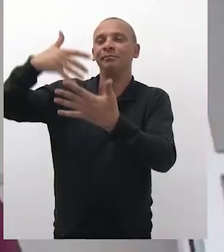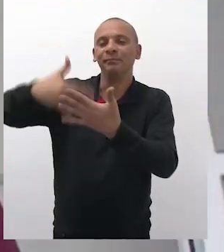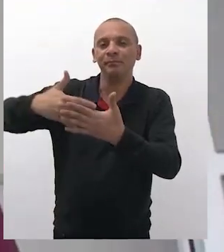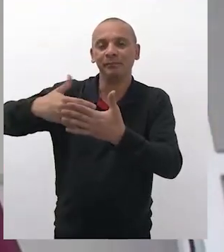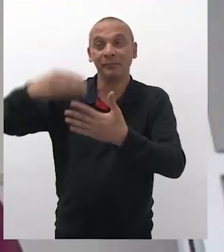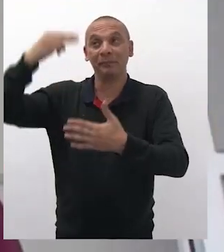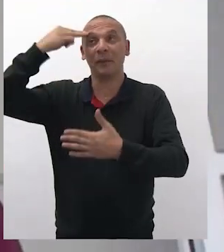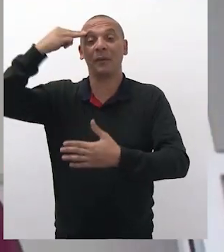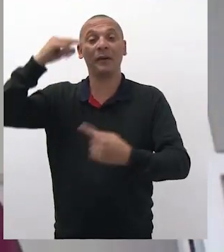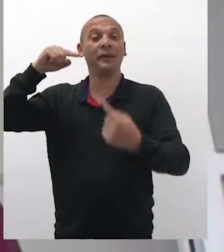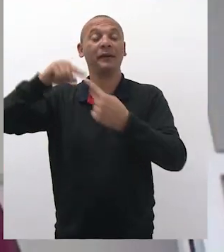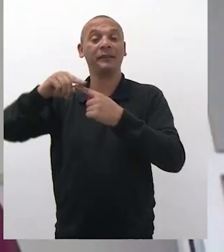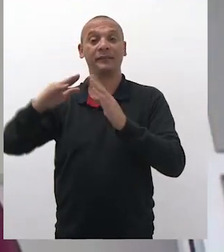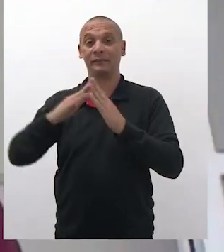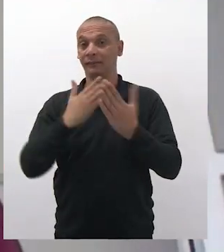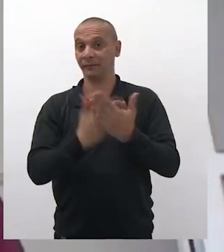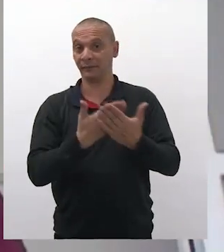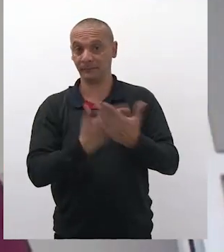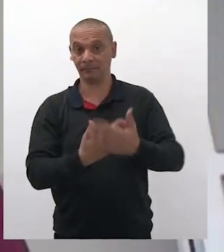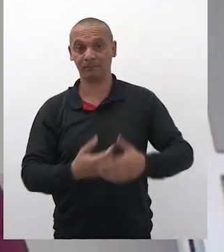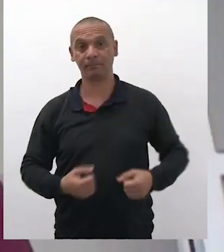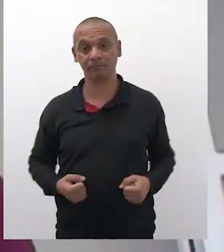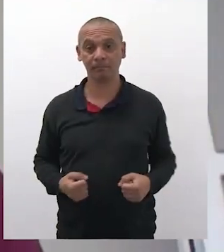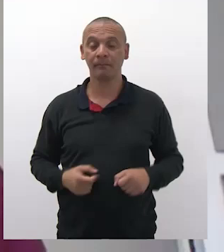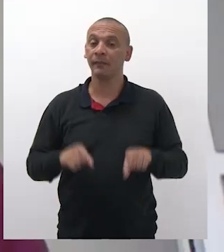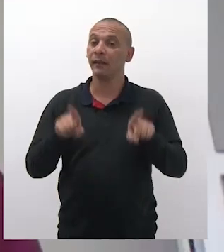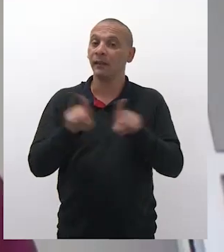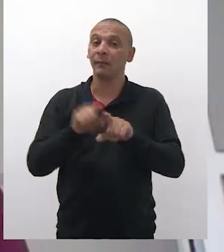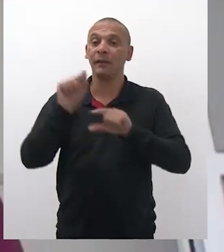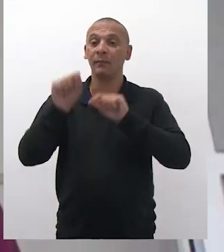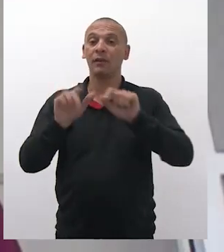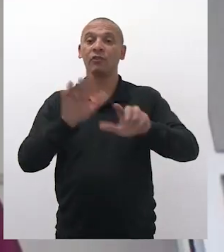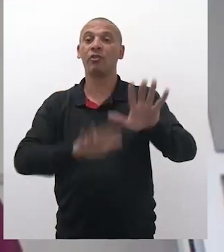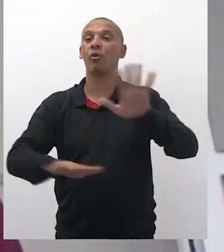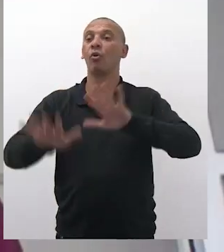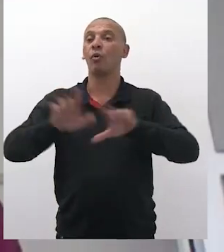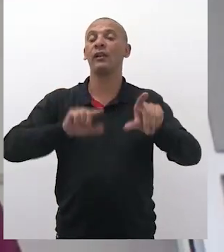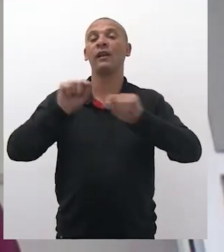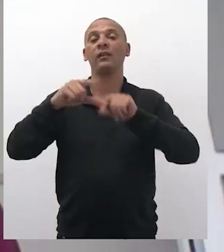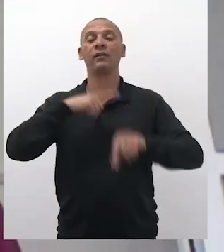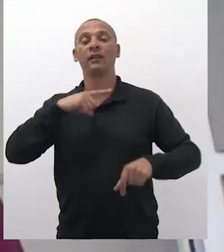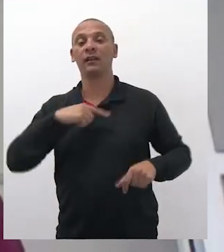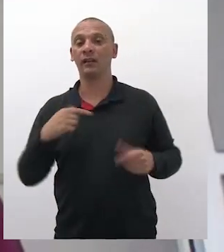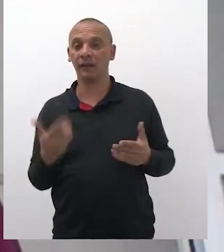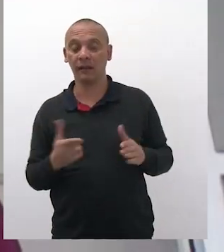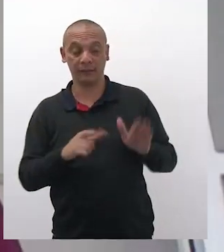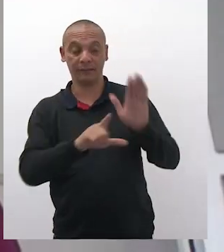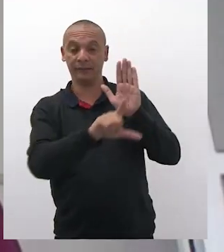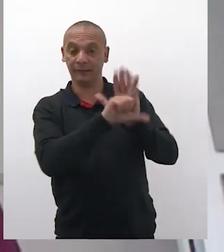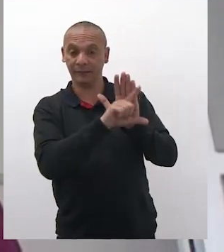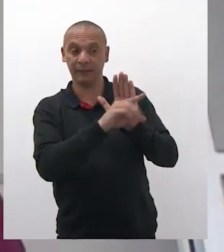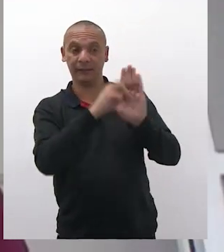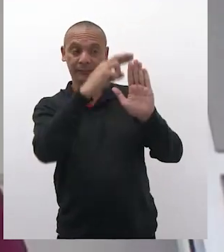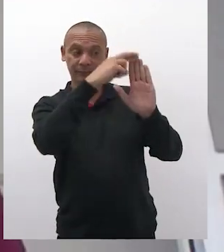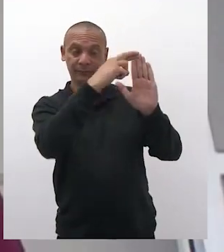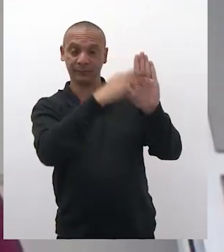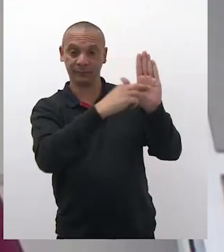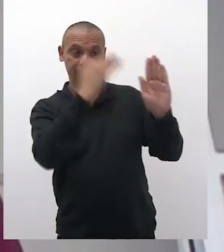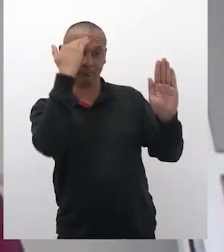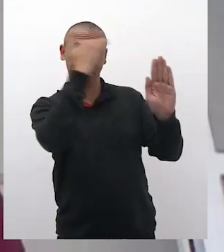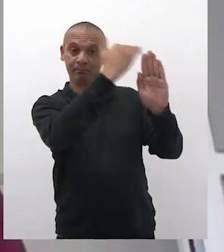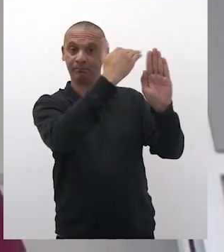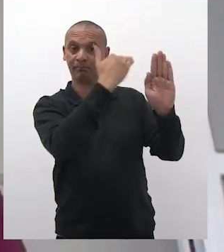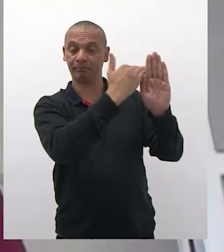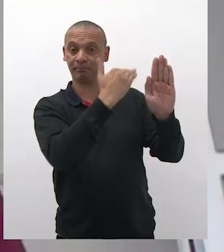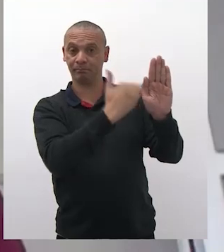expressão da memória, né? Também temos que ter cuidados formais e legais. Isso é, temos que